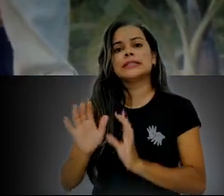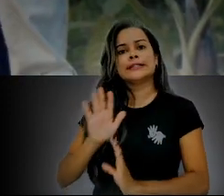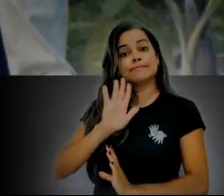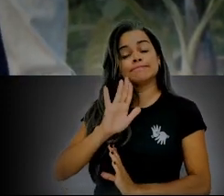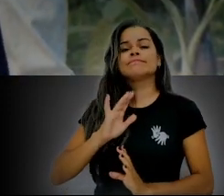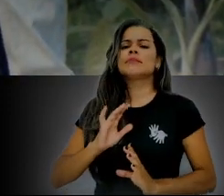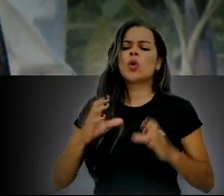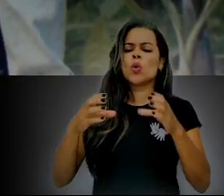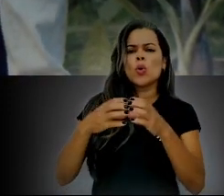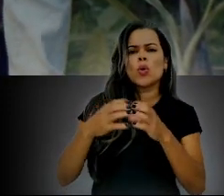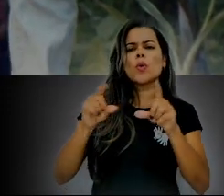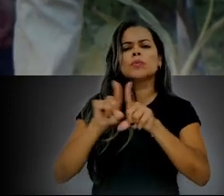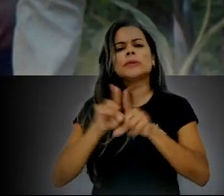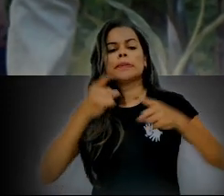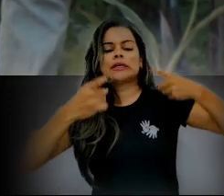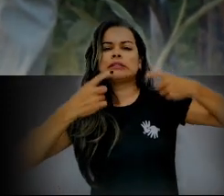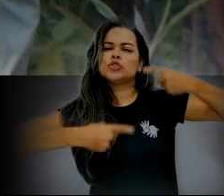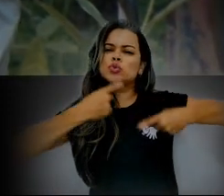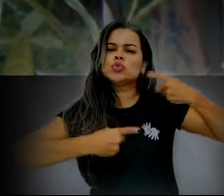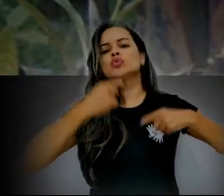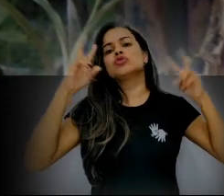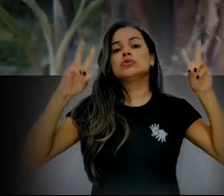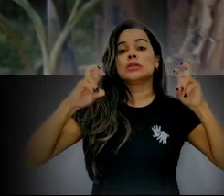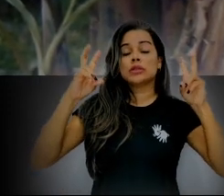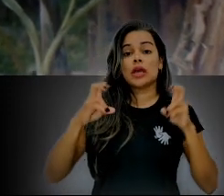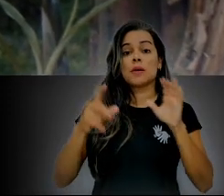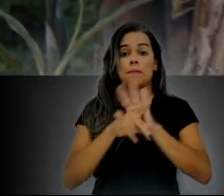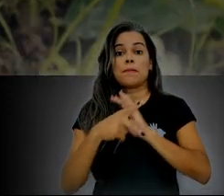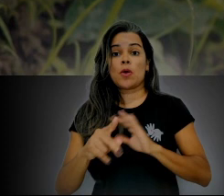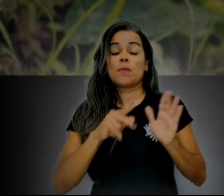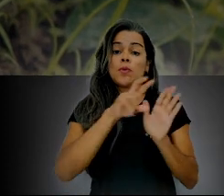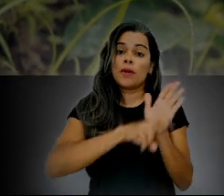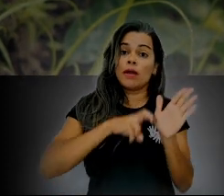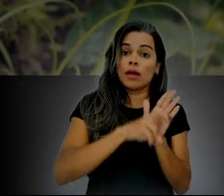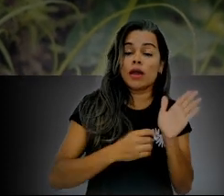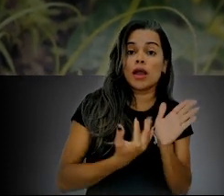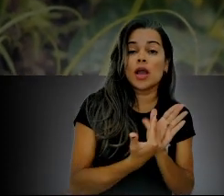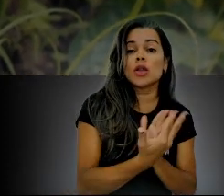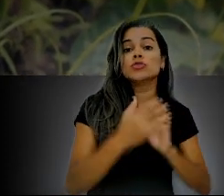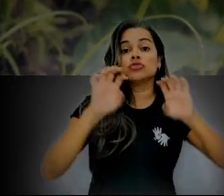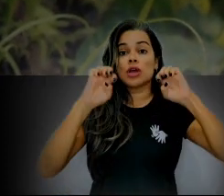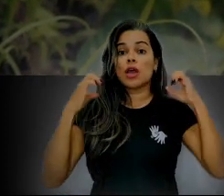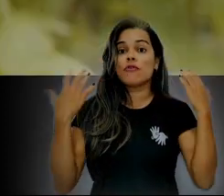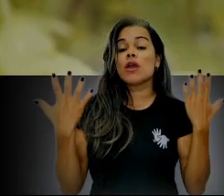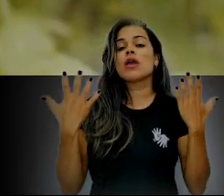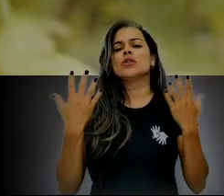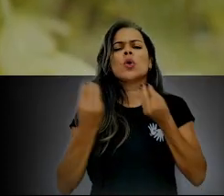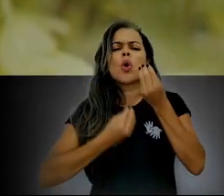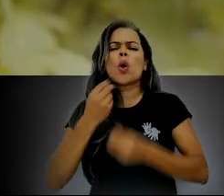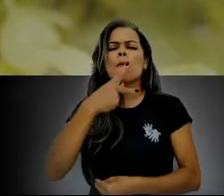o grupo também discutir outros assuntos como o temas voltados para a água E aí ventos